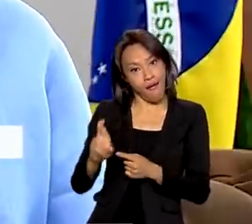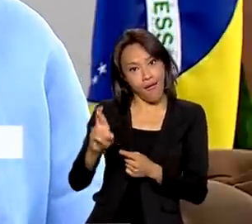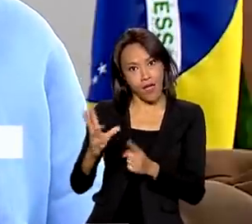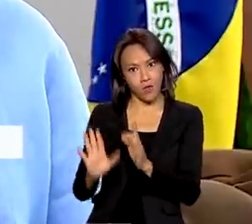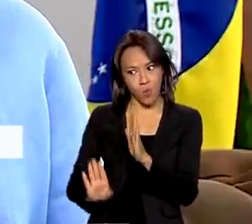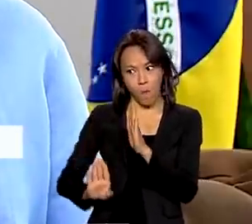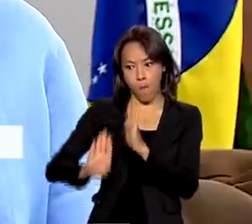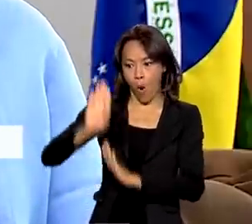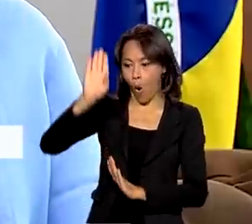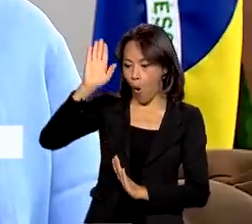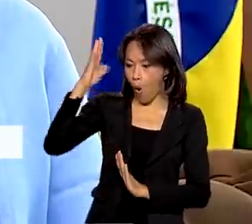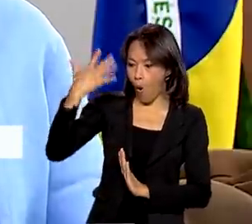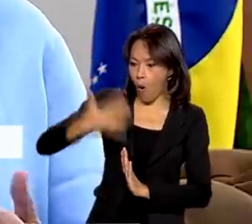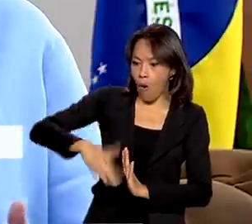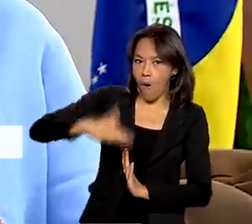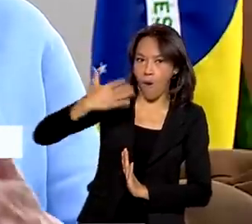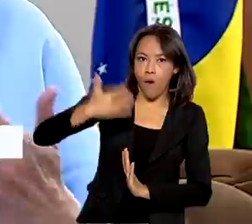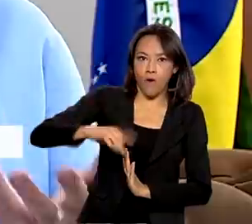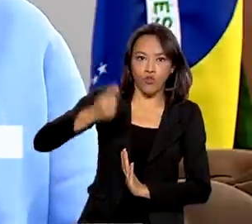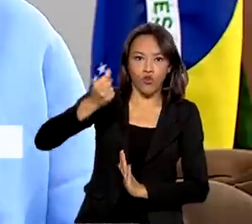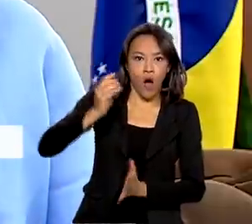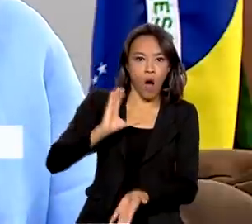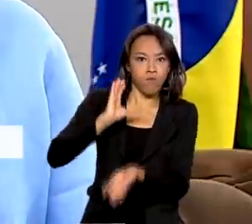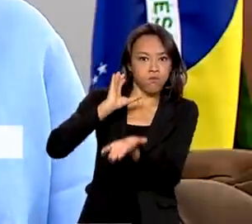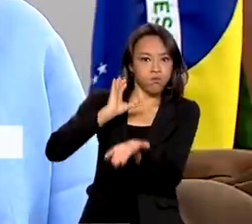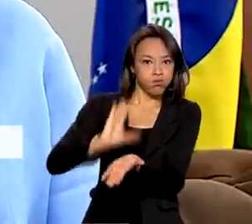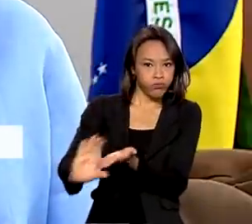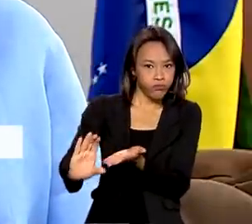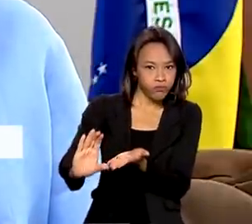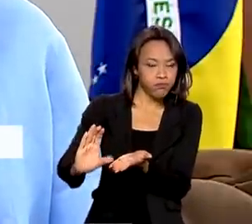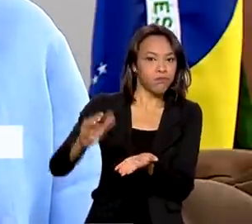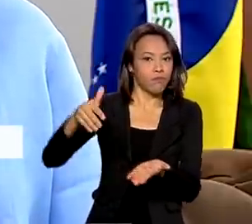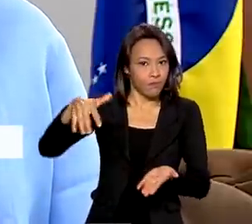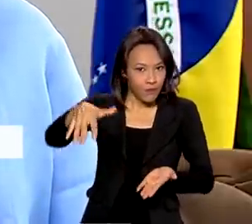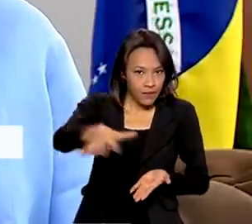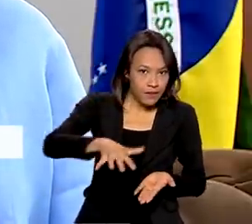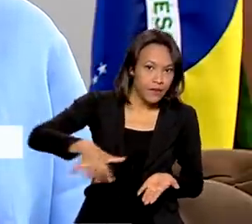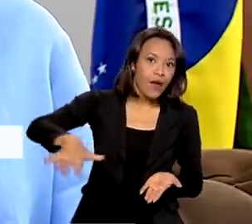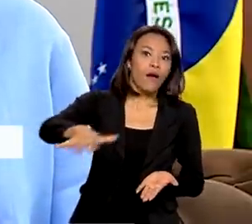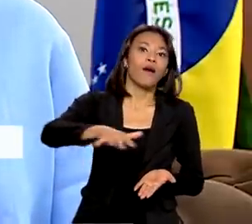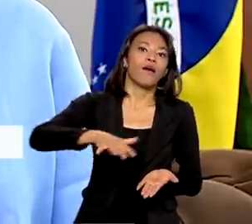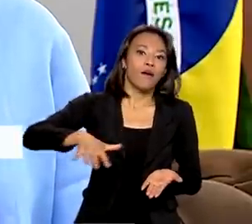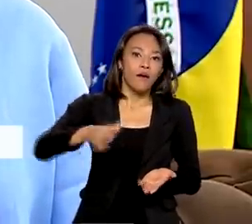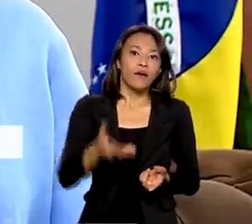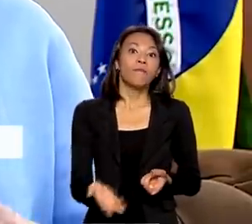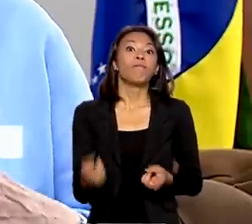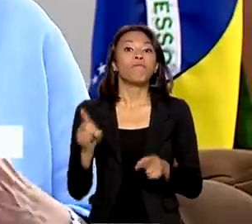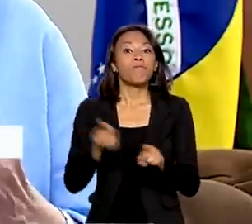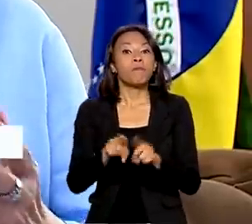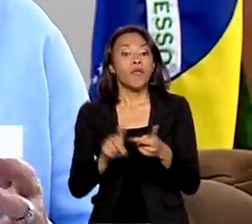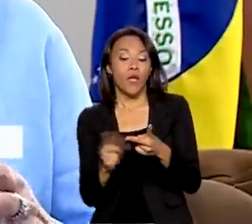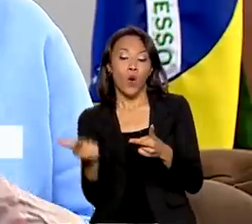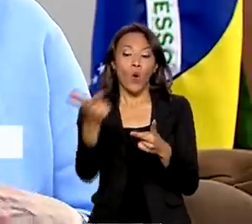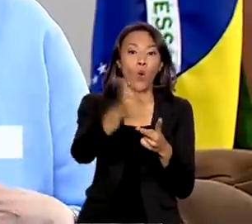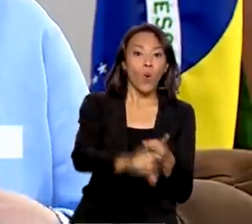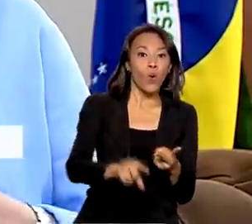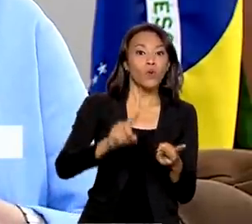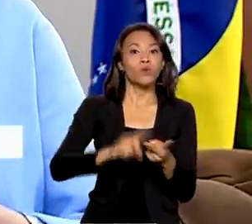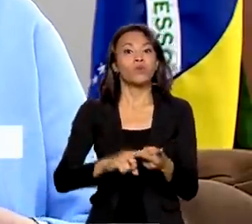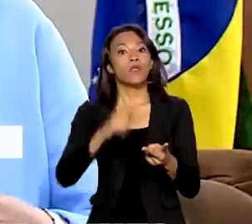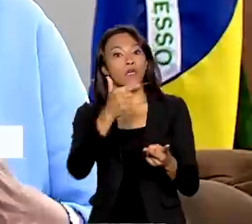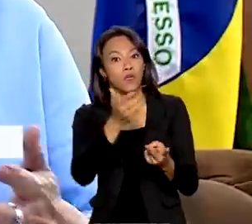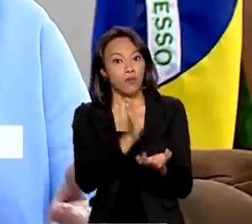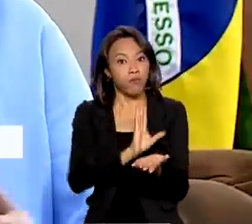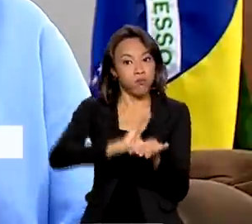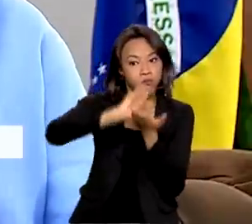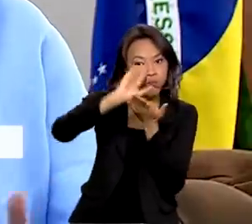recorde de recursos para esse tipo de investimento É temos aí o kra